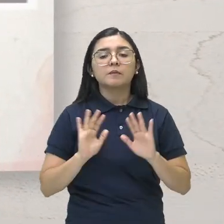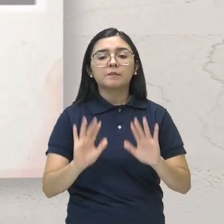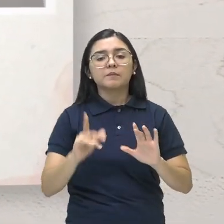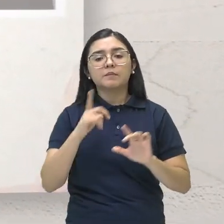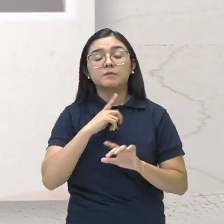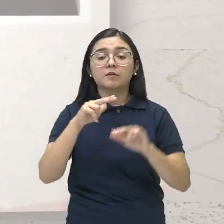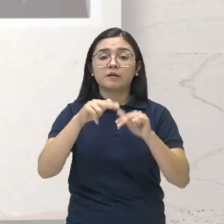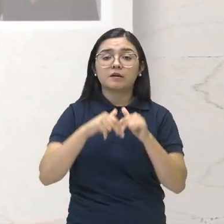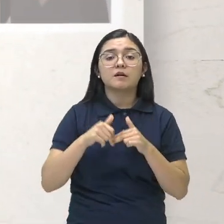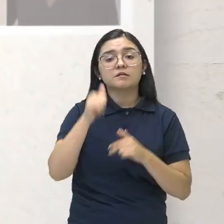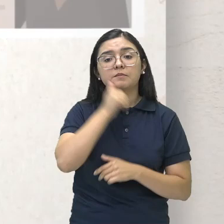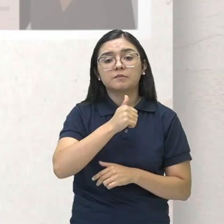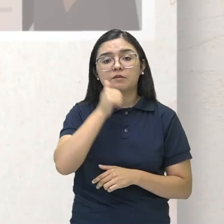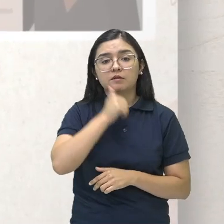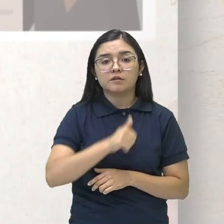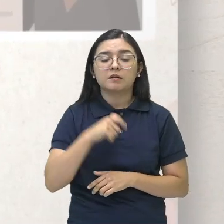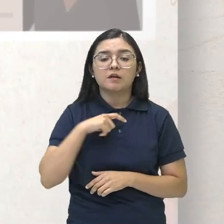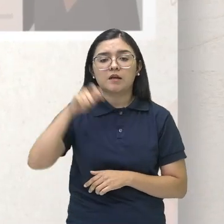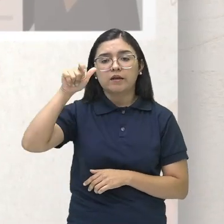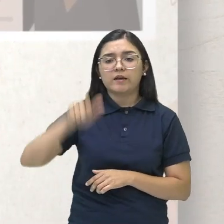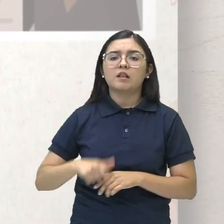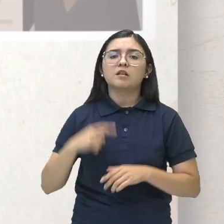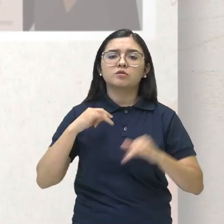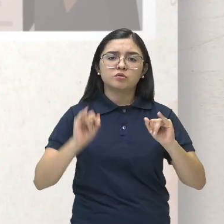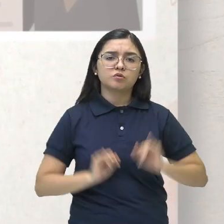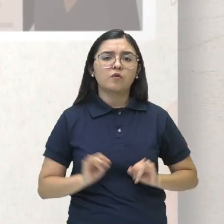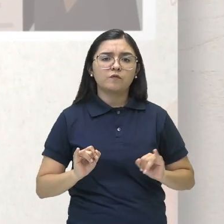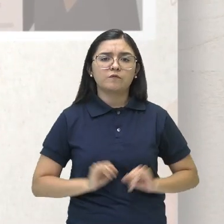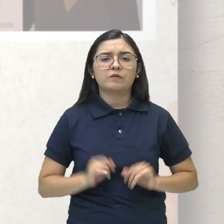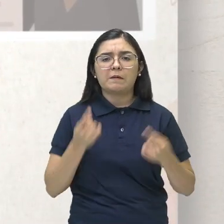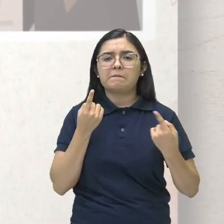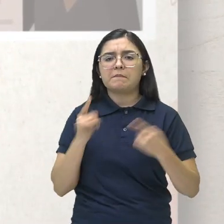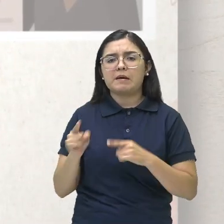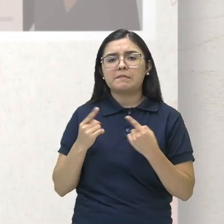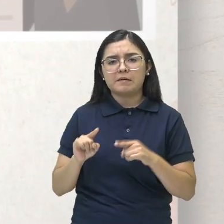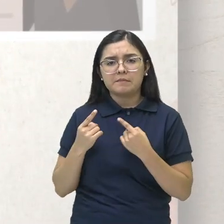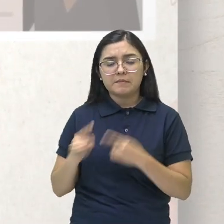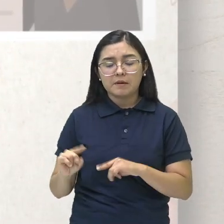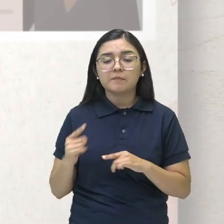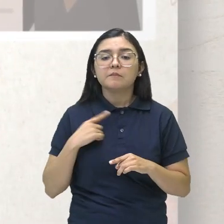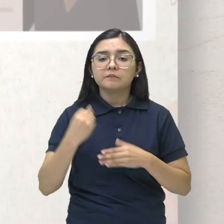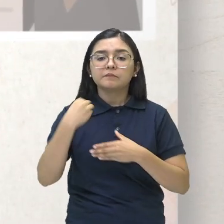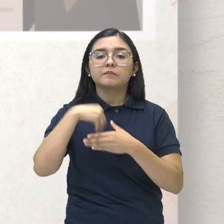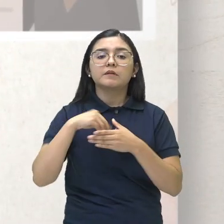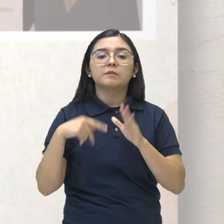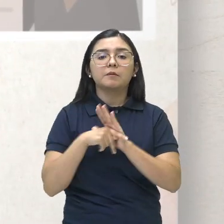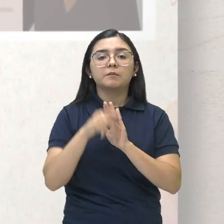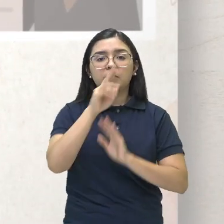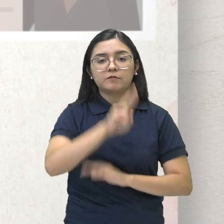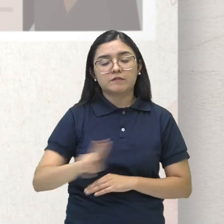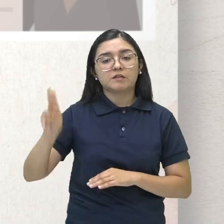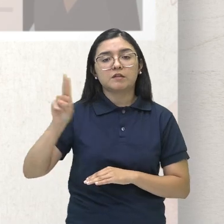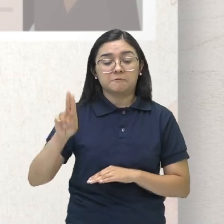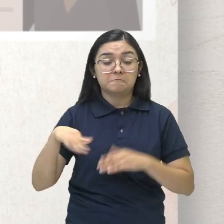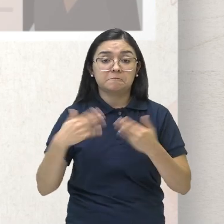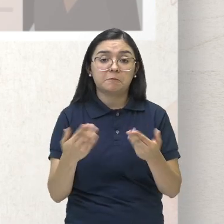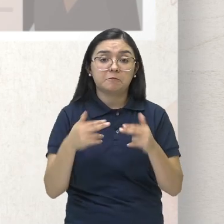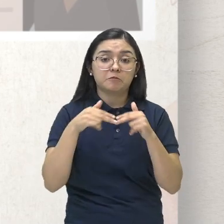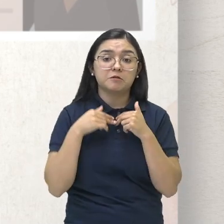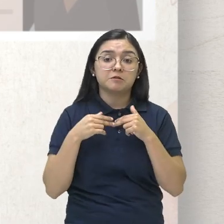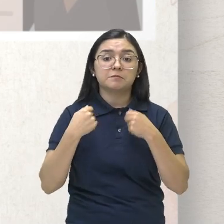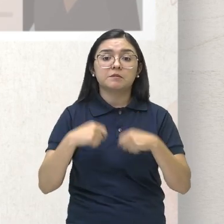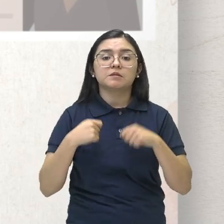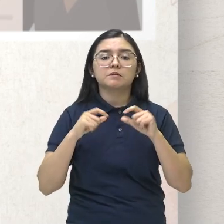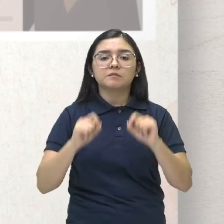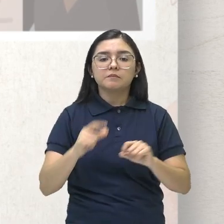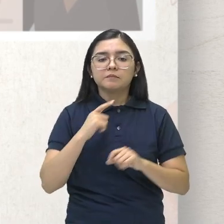ser mulher, Rosalind sofria muito com machismo e sexismo dentro da academia, e por conta disso teve seu